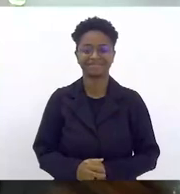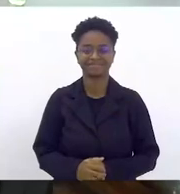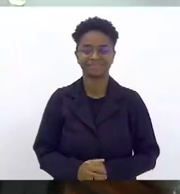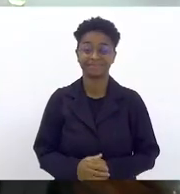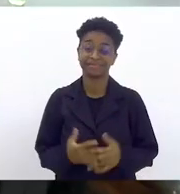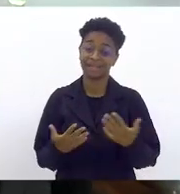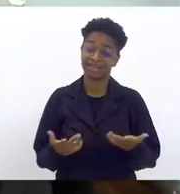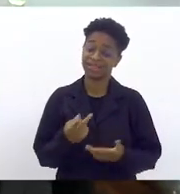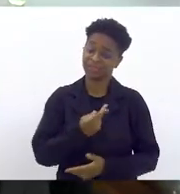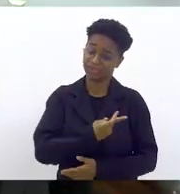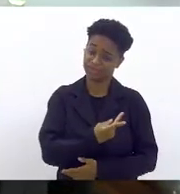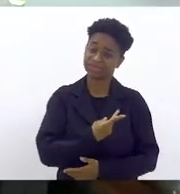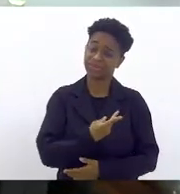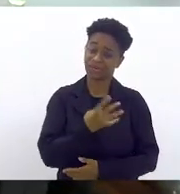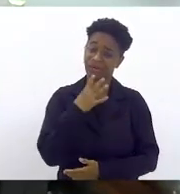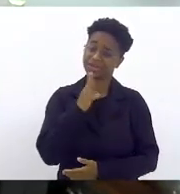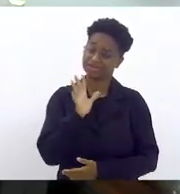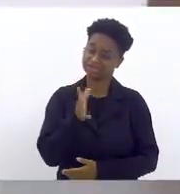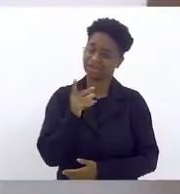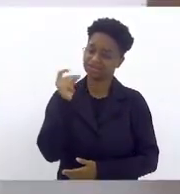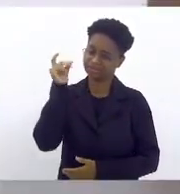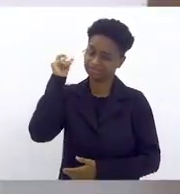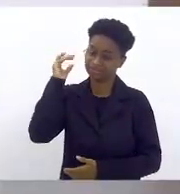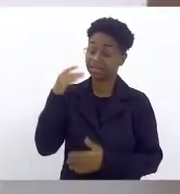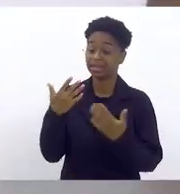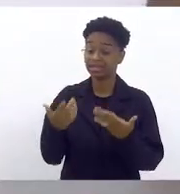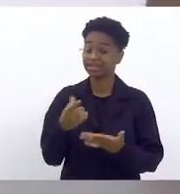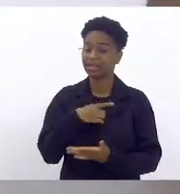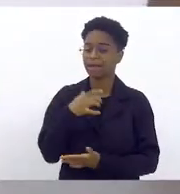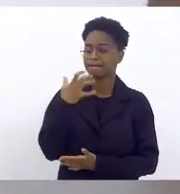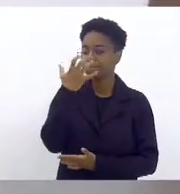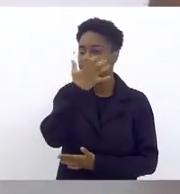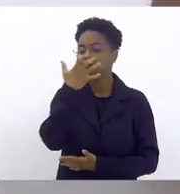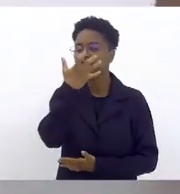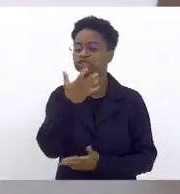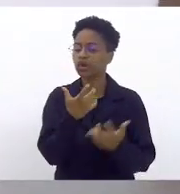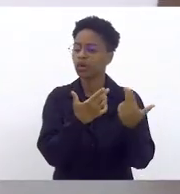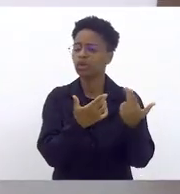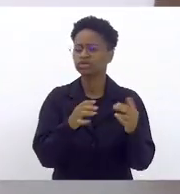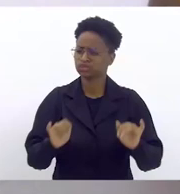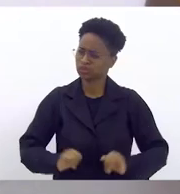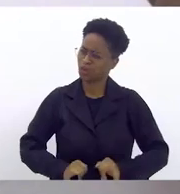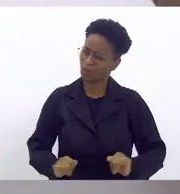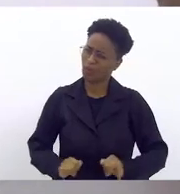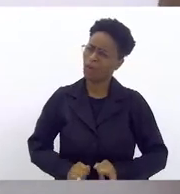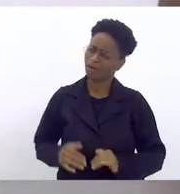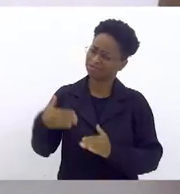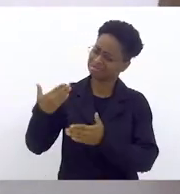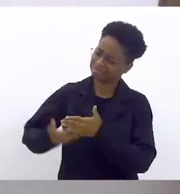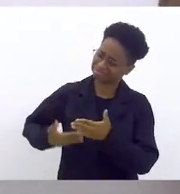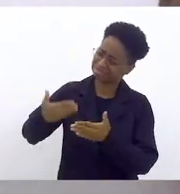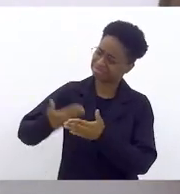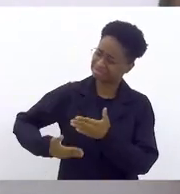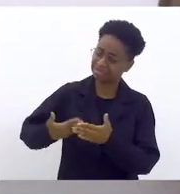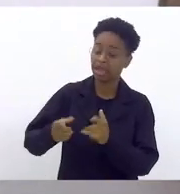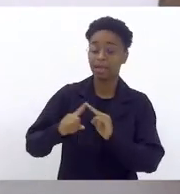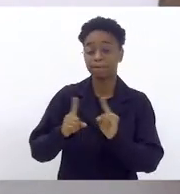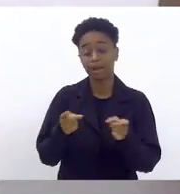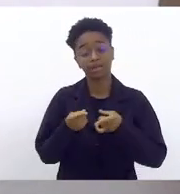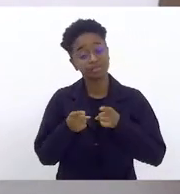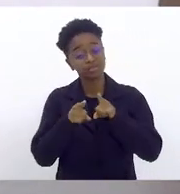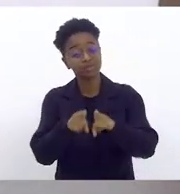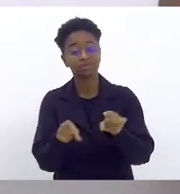Nós já nos conhecemos há algum tempo então temos essa paixão ecológica sofrendo muito ultimamente mas ao mesmo